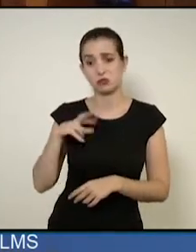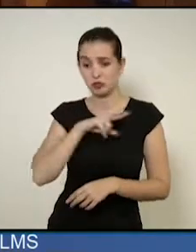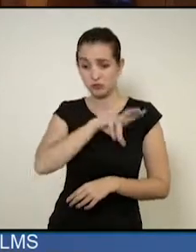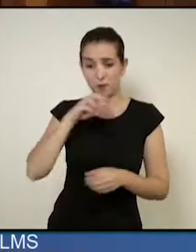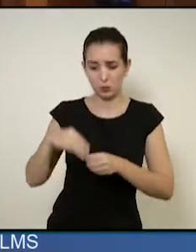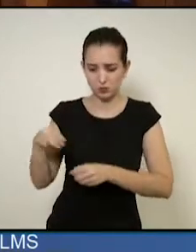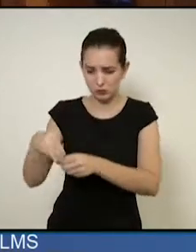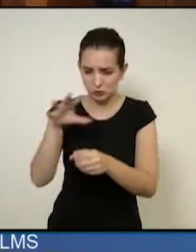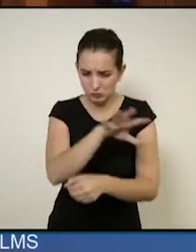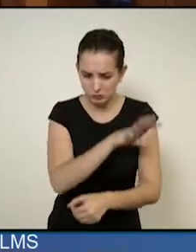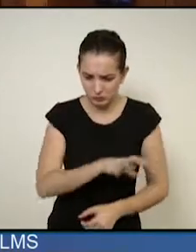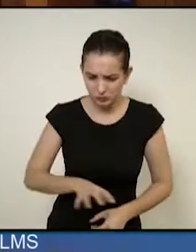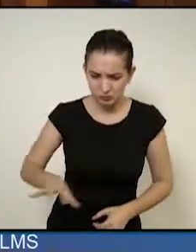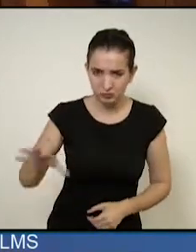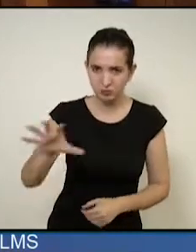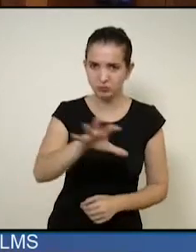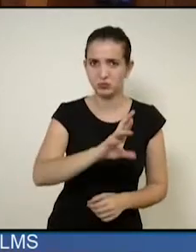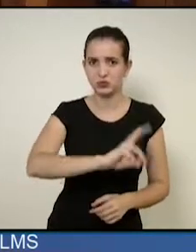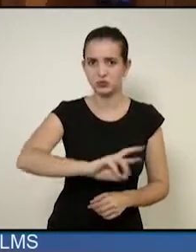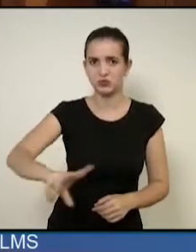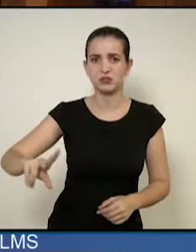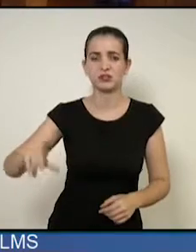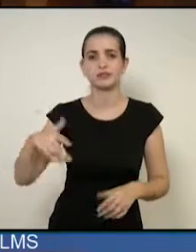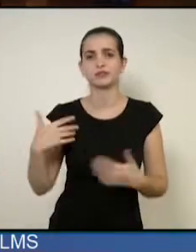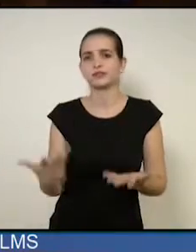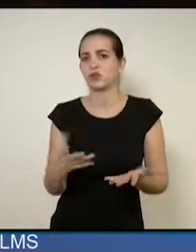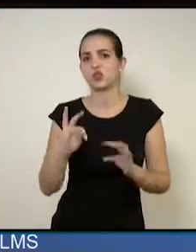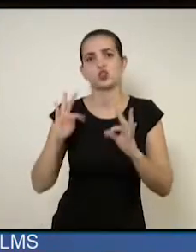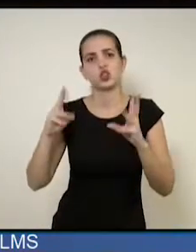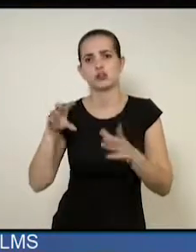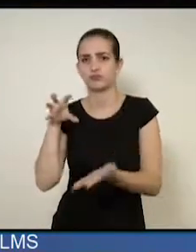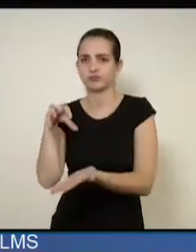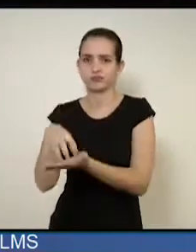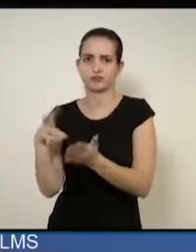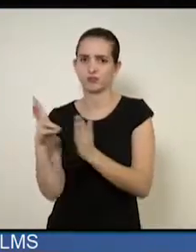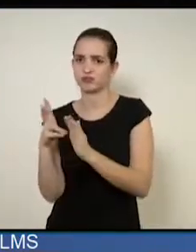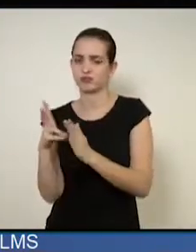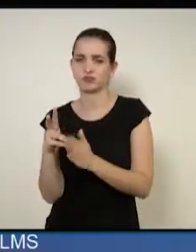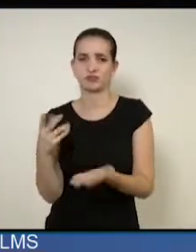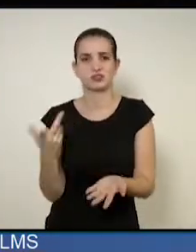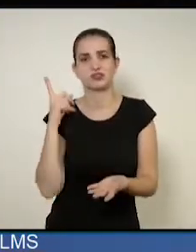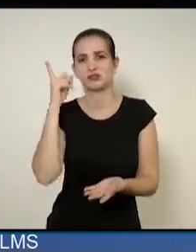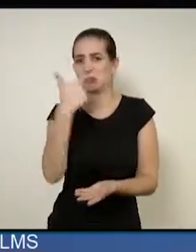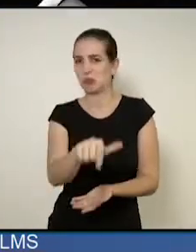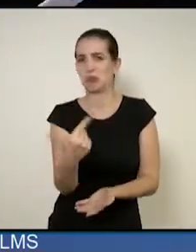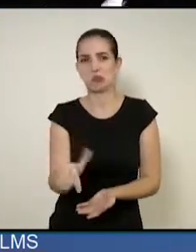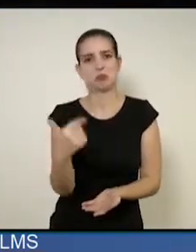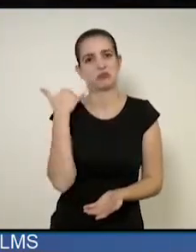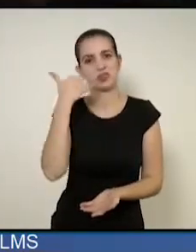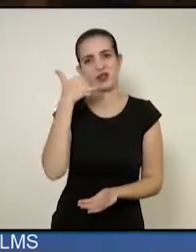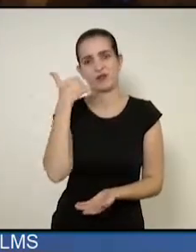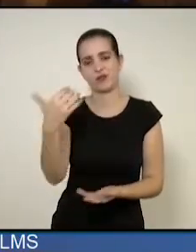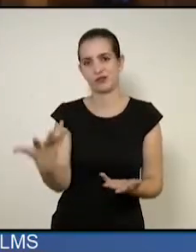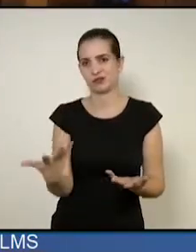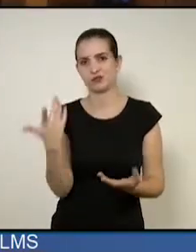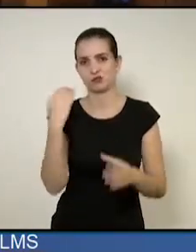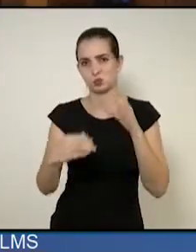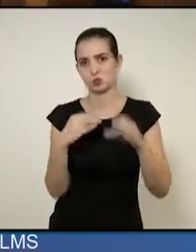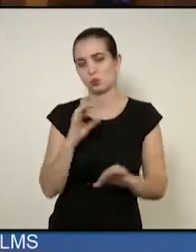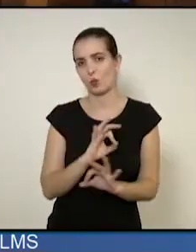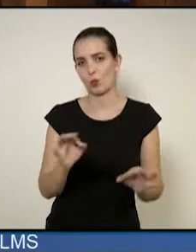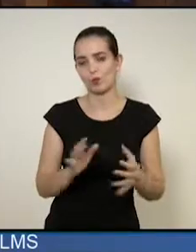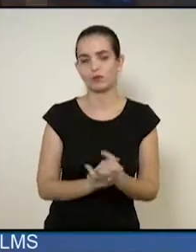estão totalmente descobertos, praticamente todas as aldeias indígenas estão descobertas em relação à telefonia. Eu passo a parte, Vossa